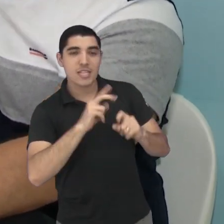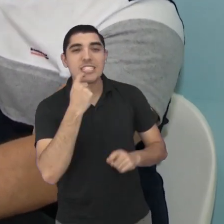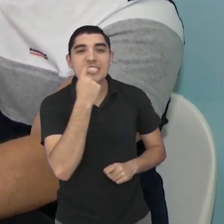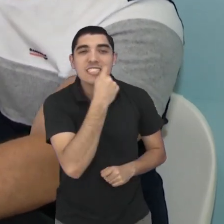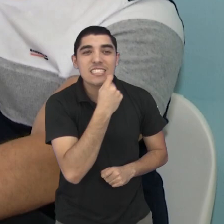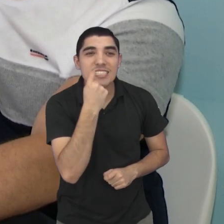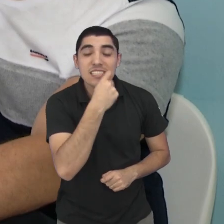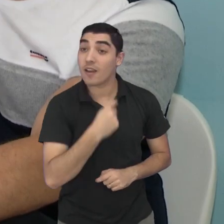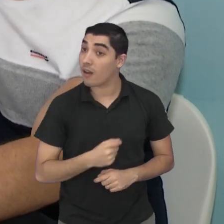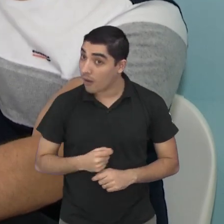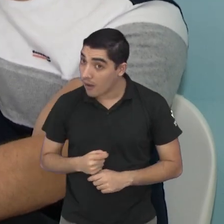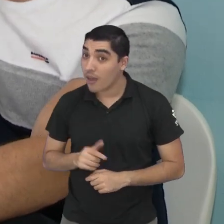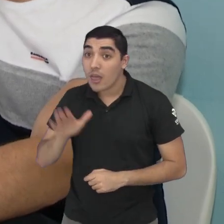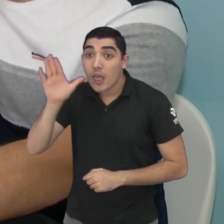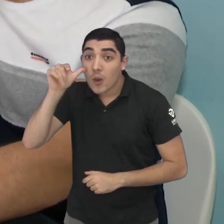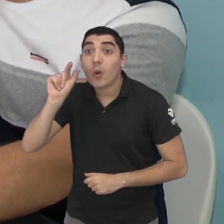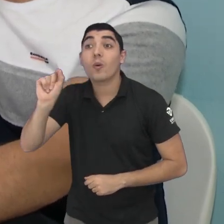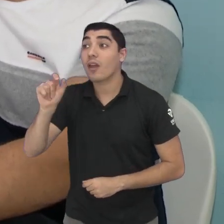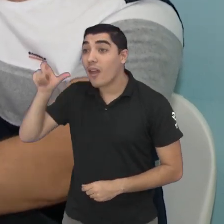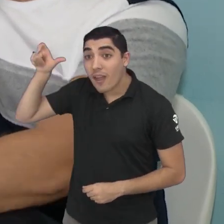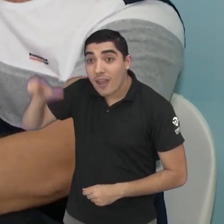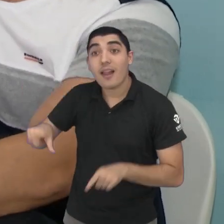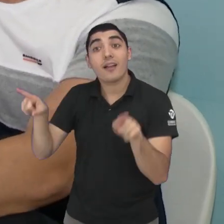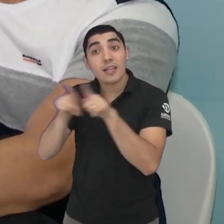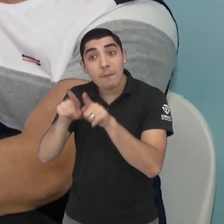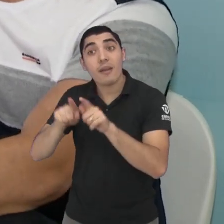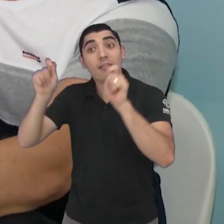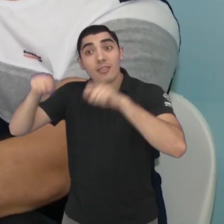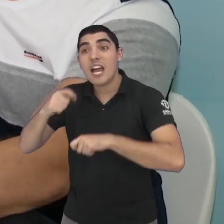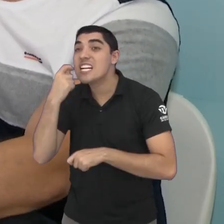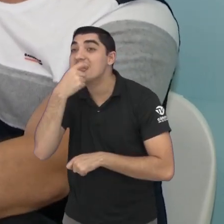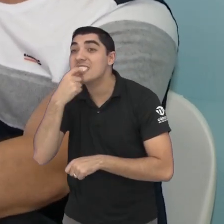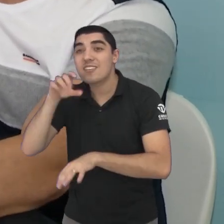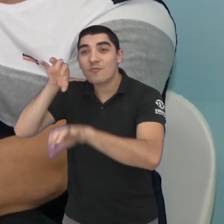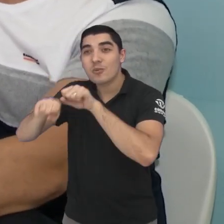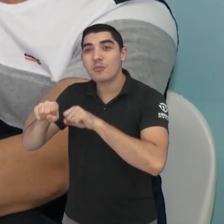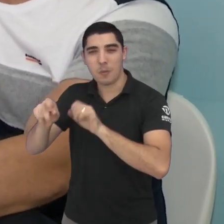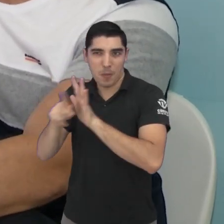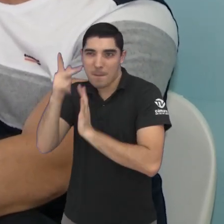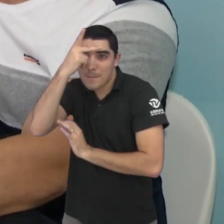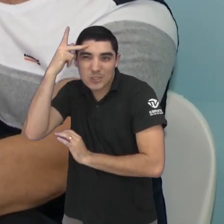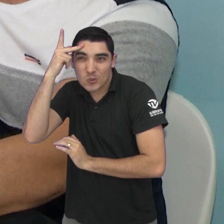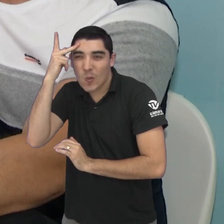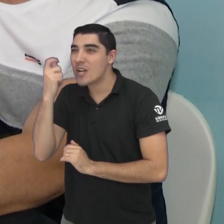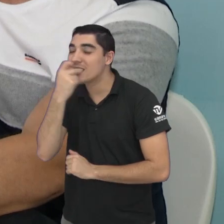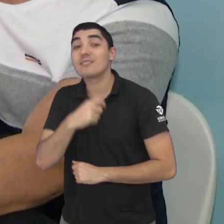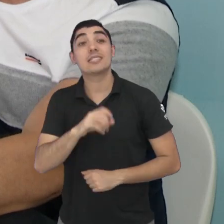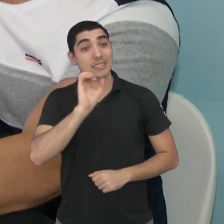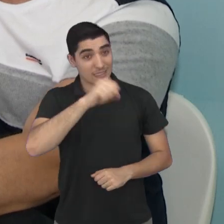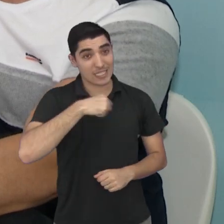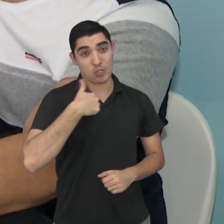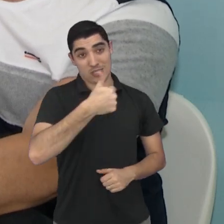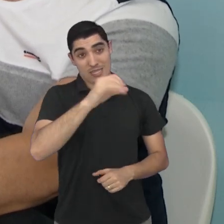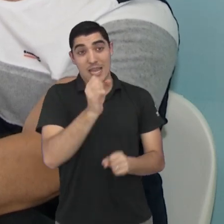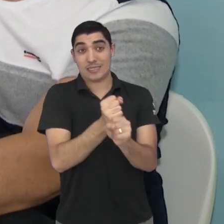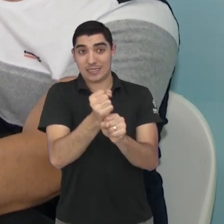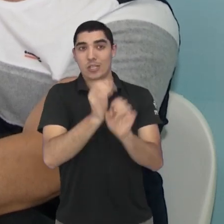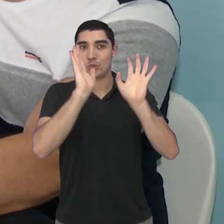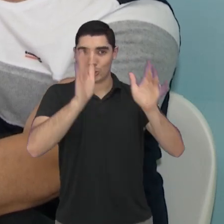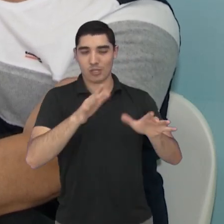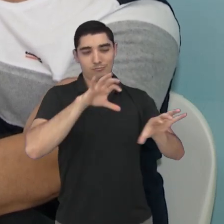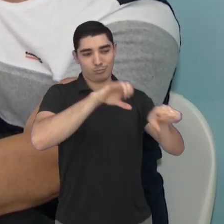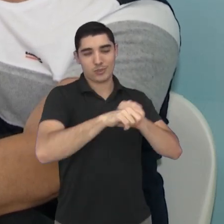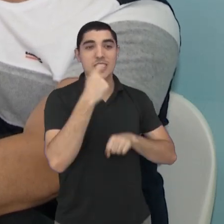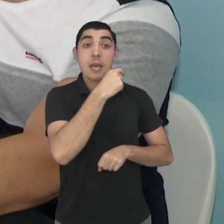E, curiosamente, também é formada em odonto para cuidar de pessoas, né? Sim, eu me formei em odonto há 10 anos, não atuo